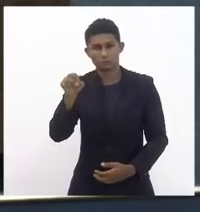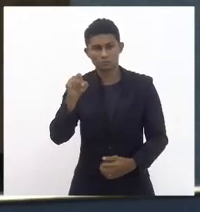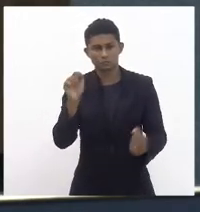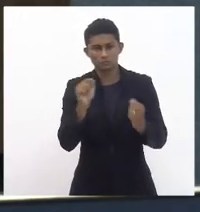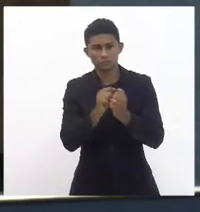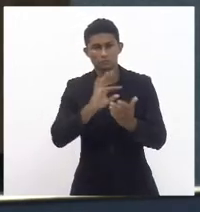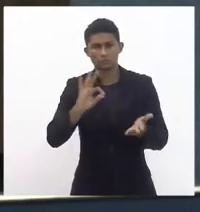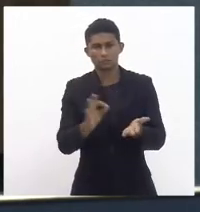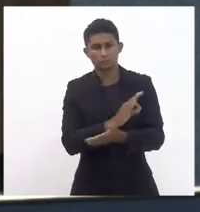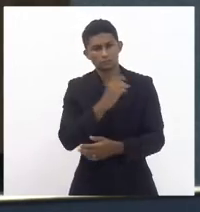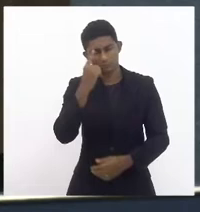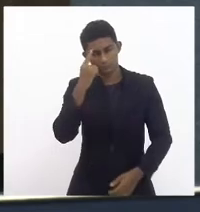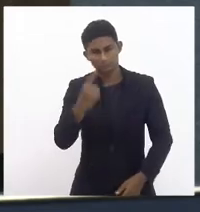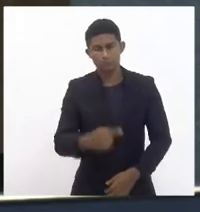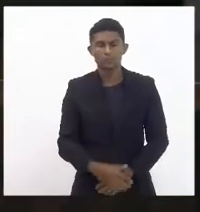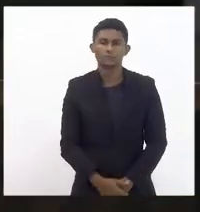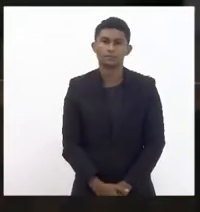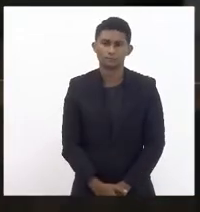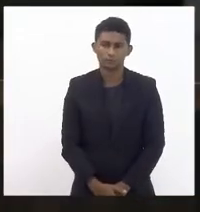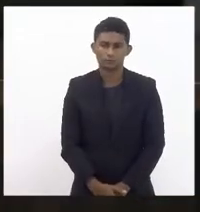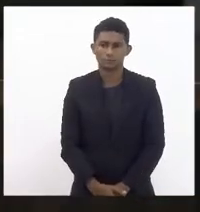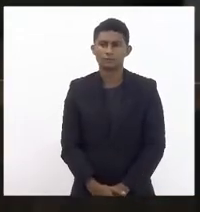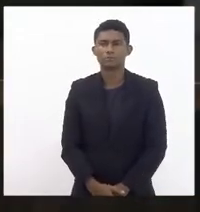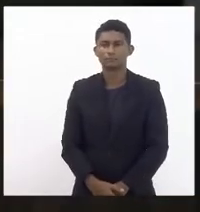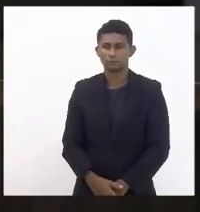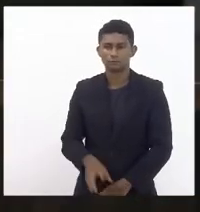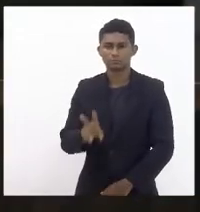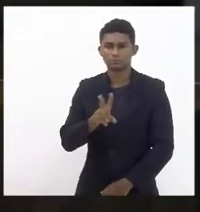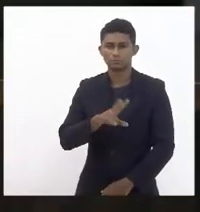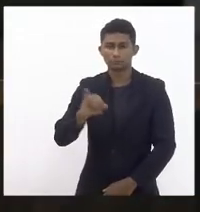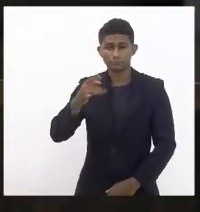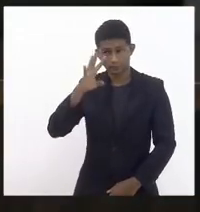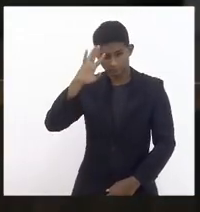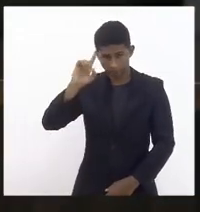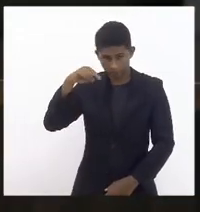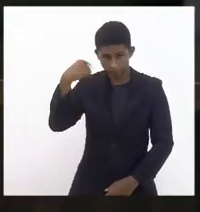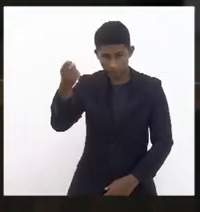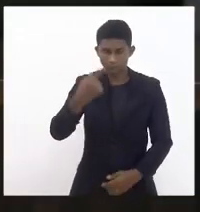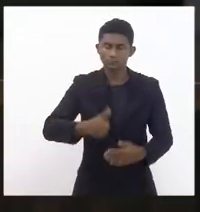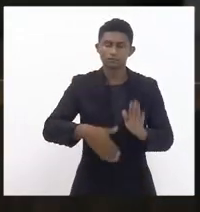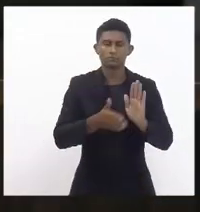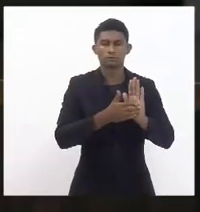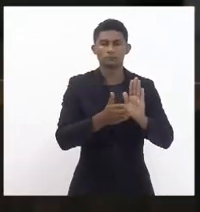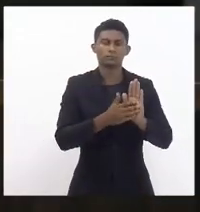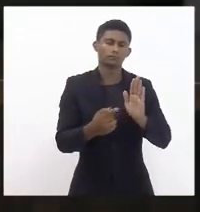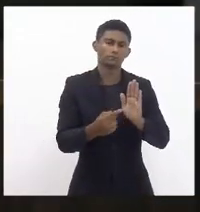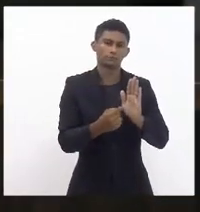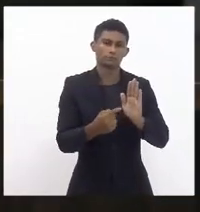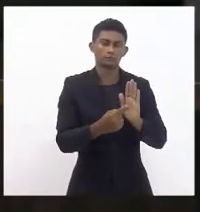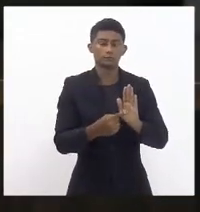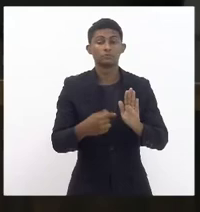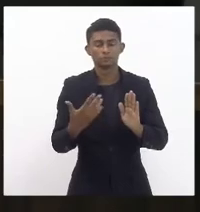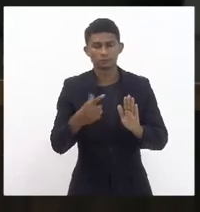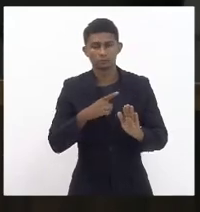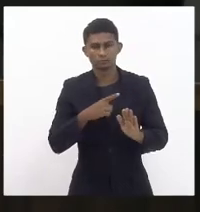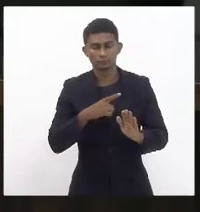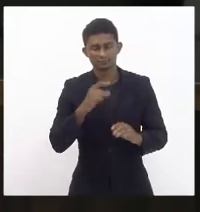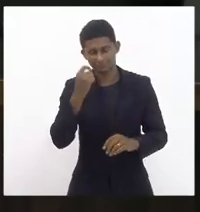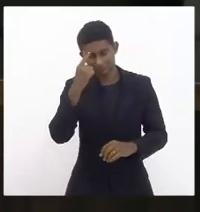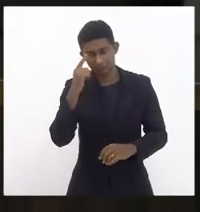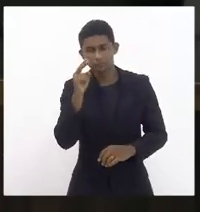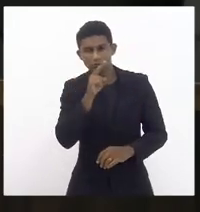coautor bom então já estará na pauta da próxima quarta e elas são as às urgências